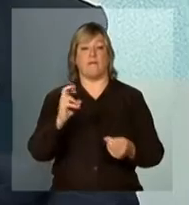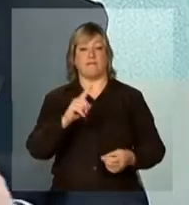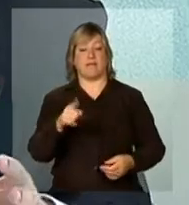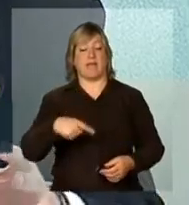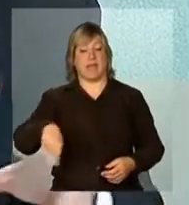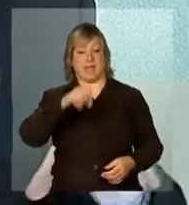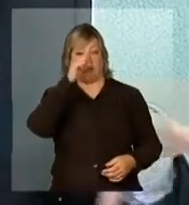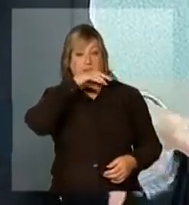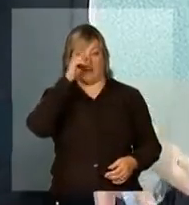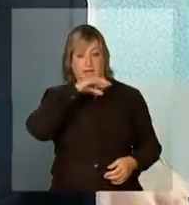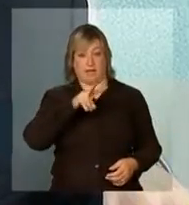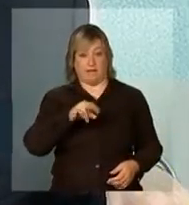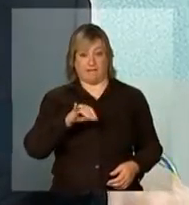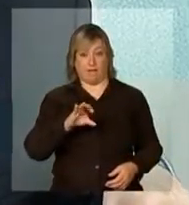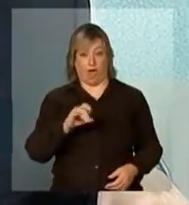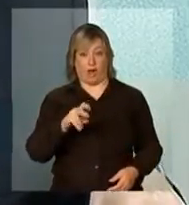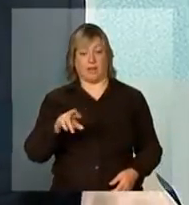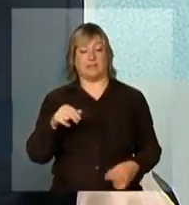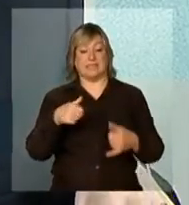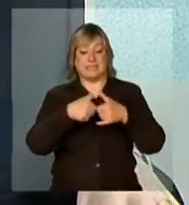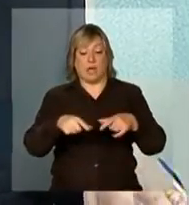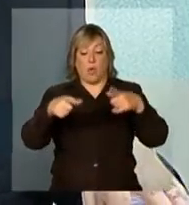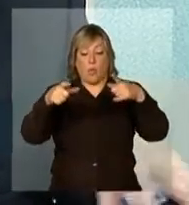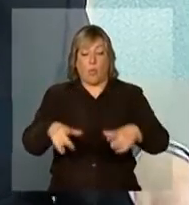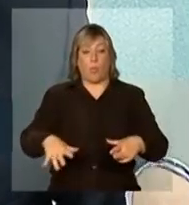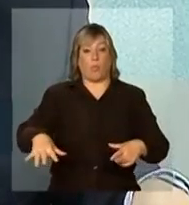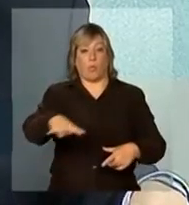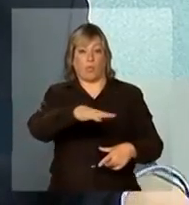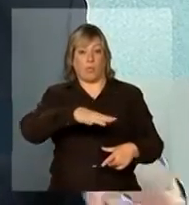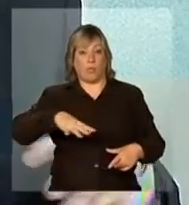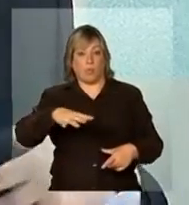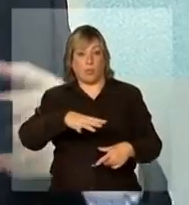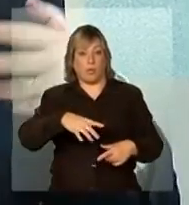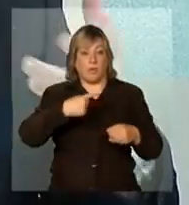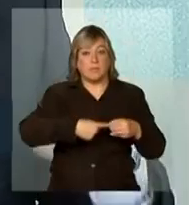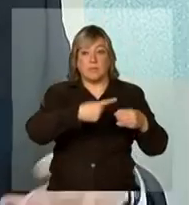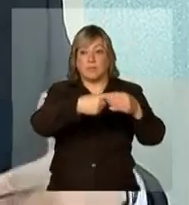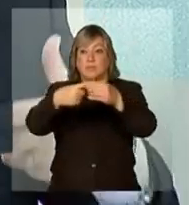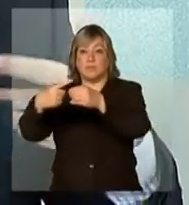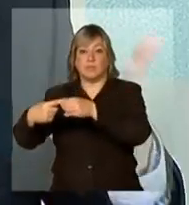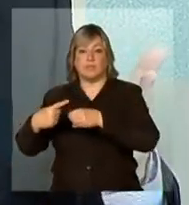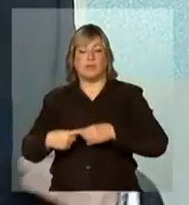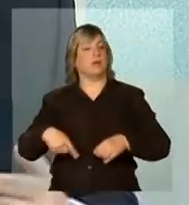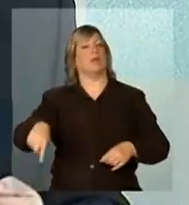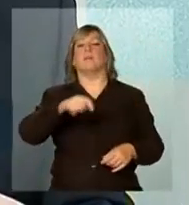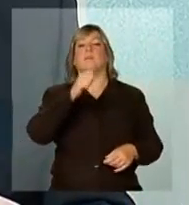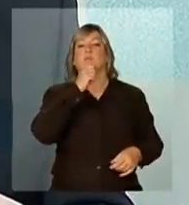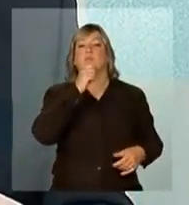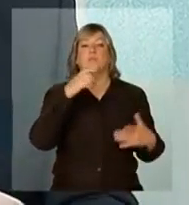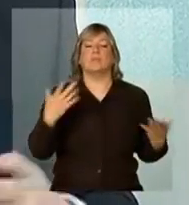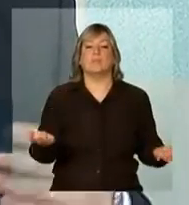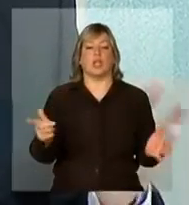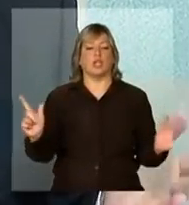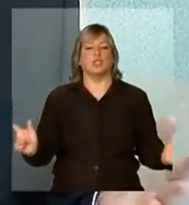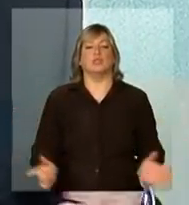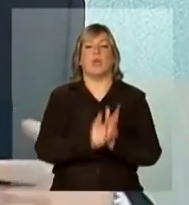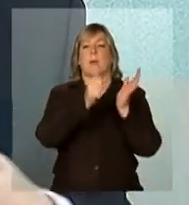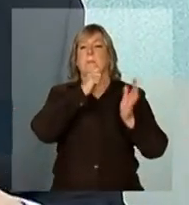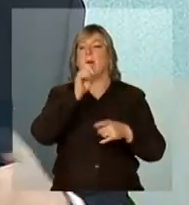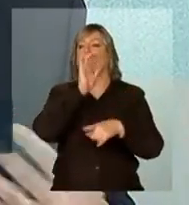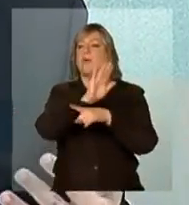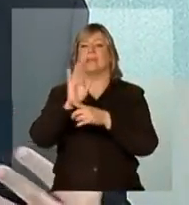violência está localizada, eh, bairros periféricos que não têm cobertura jornalística,